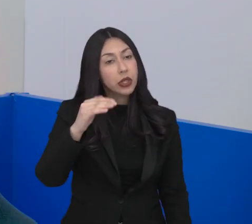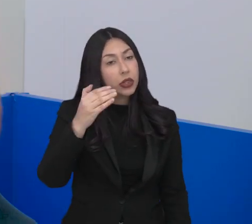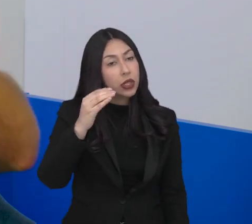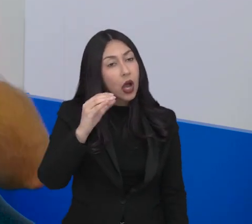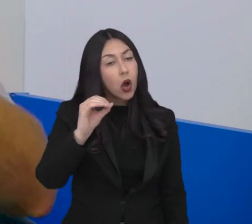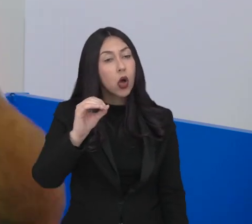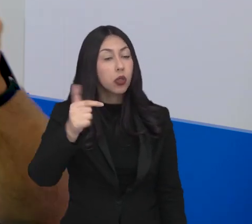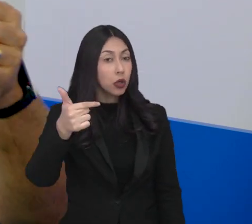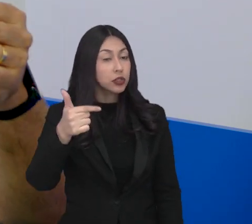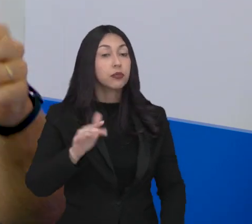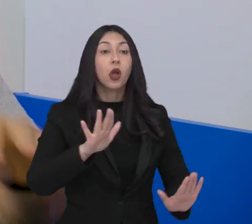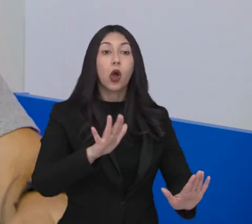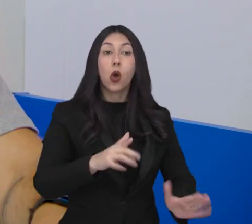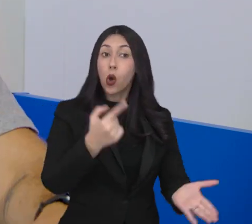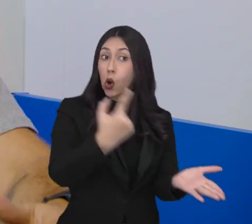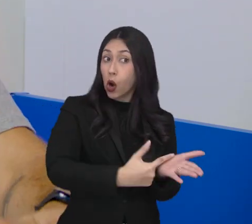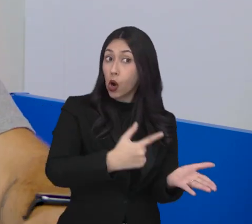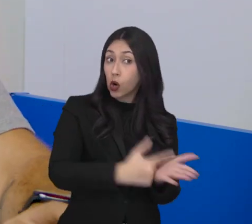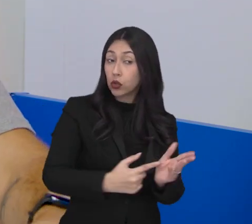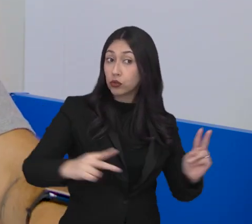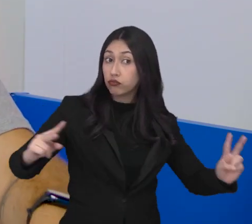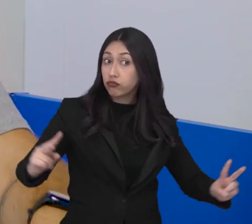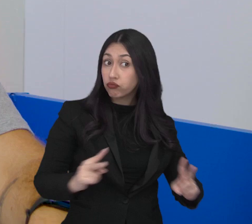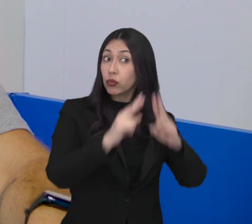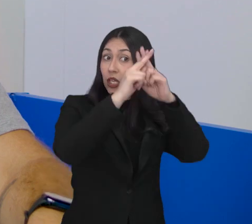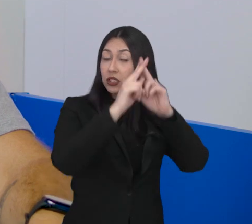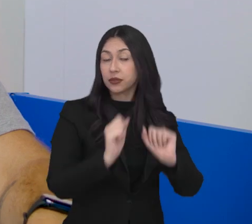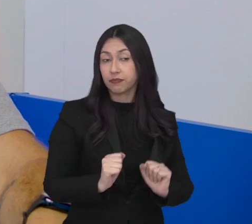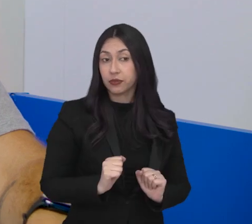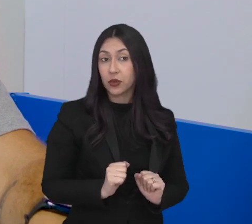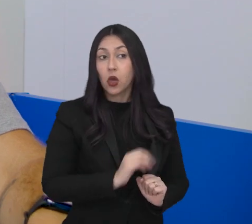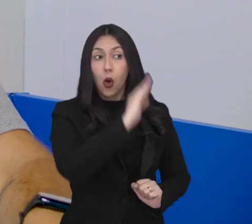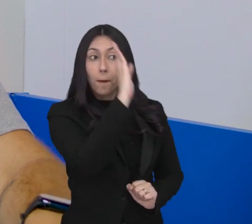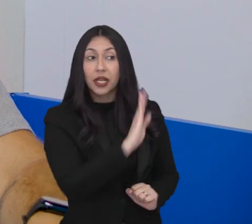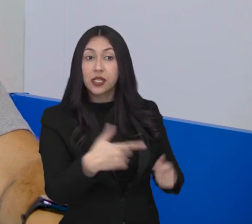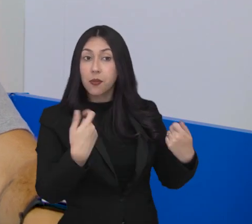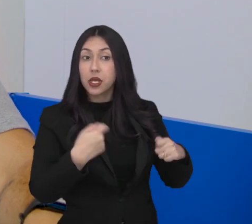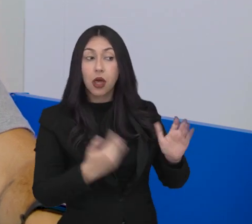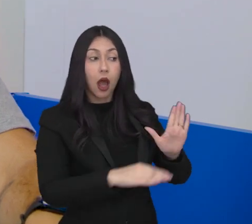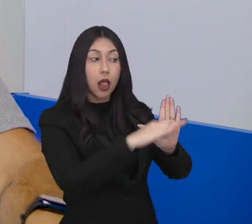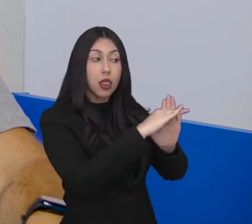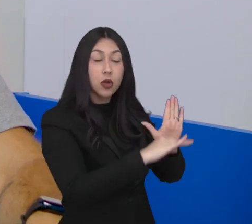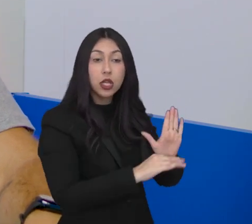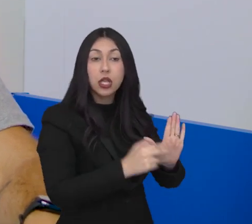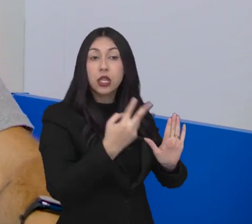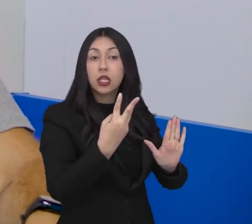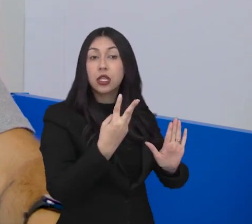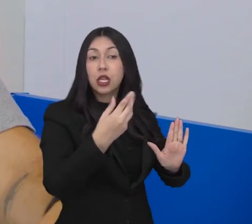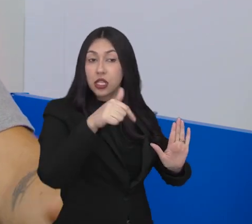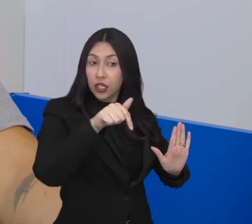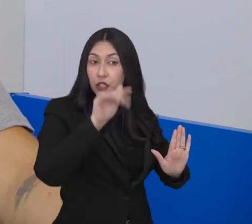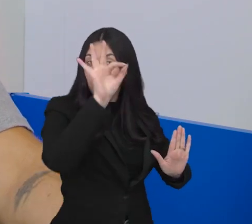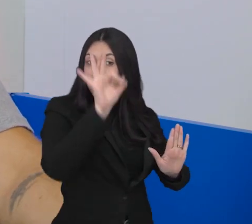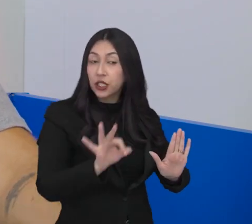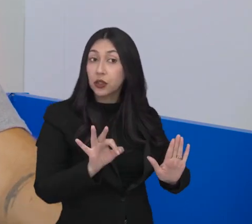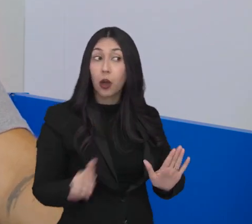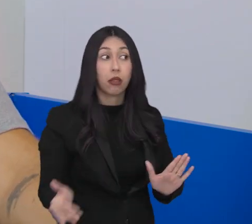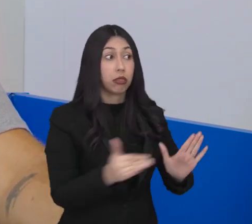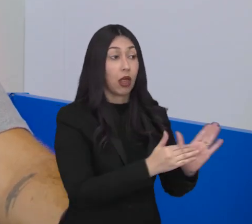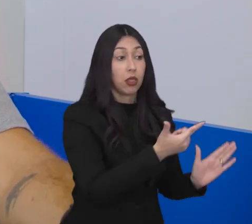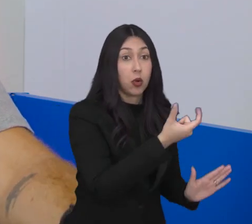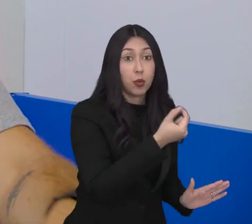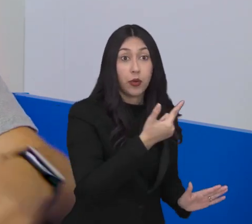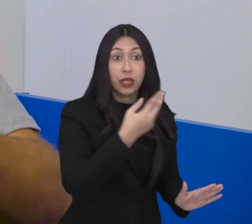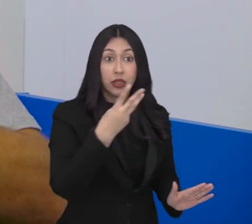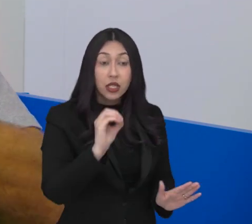pegar o Acordo de Paris. O Brasil ele tem que abaixar isso aí em mais ou menos 37% e até 2030 quase